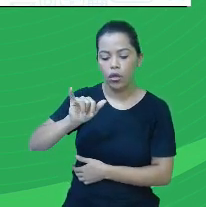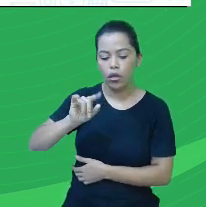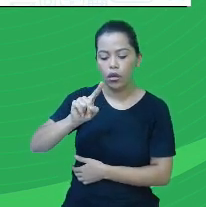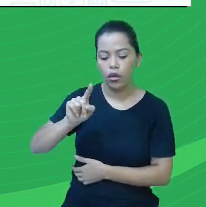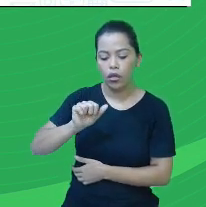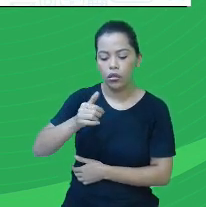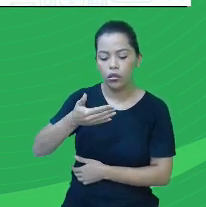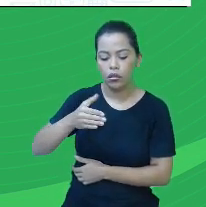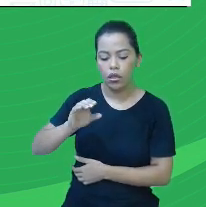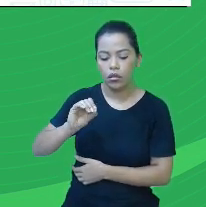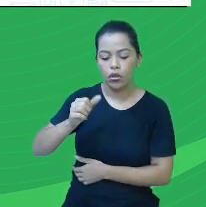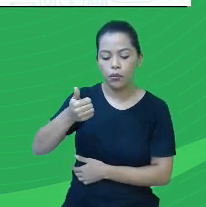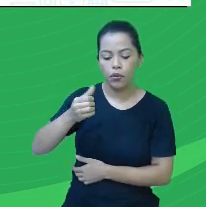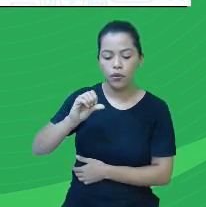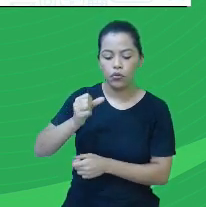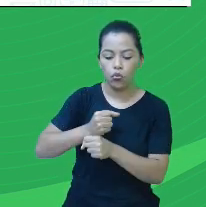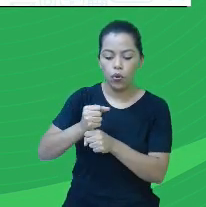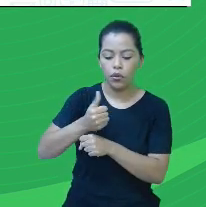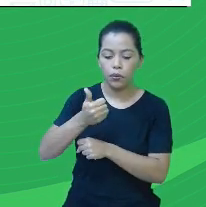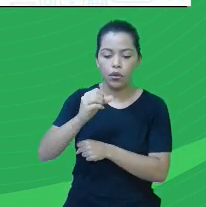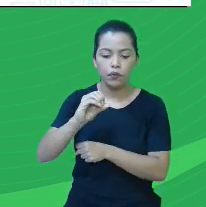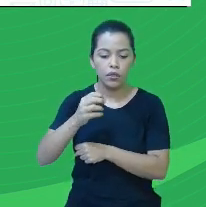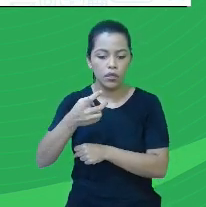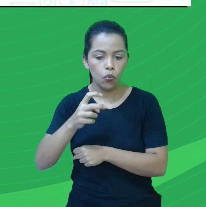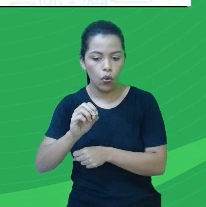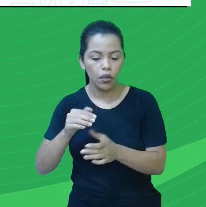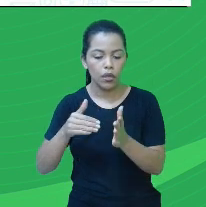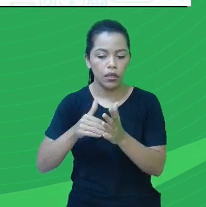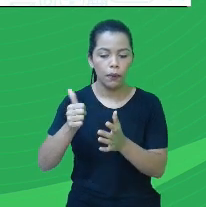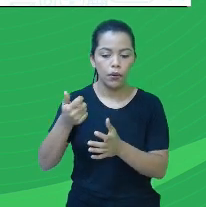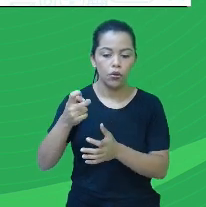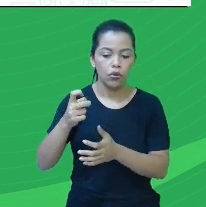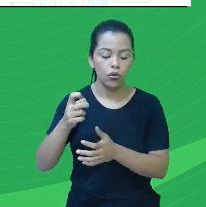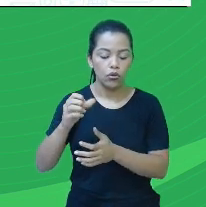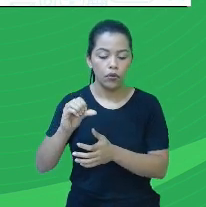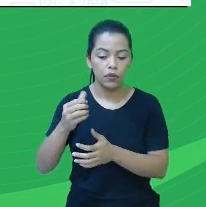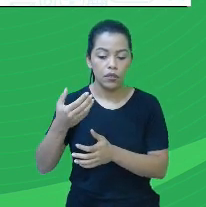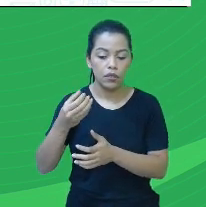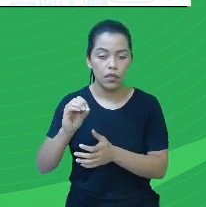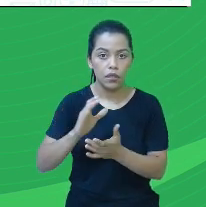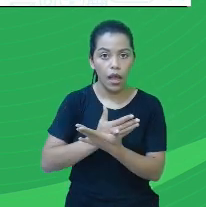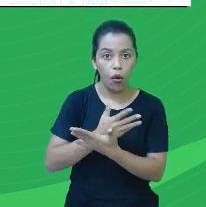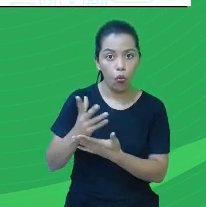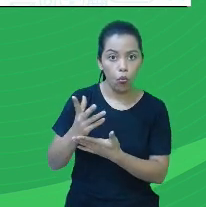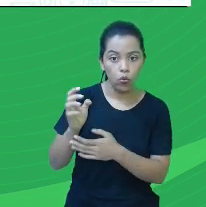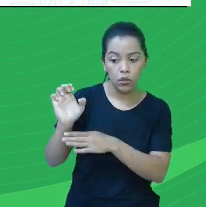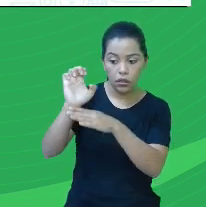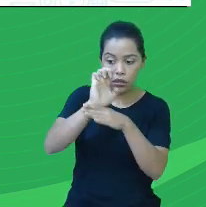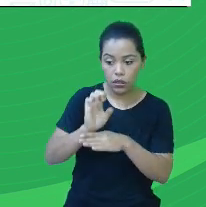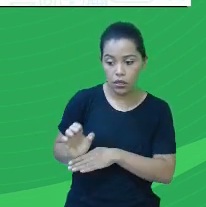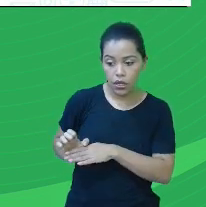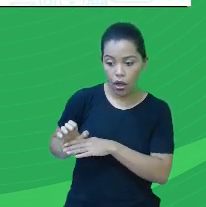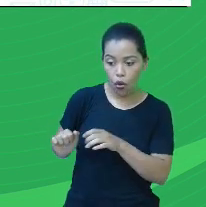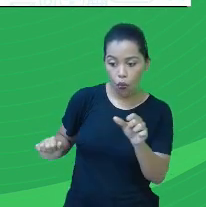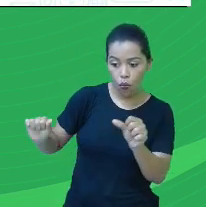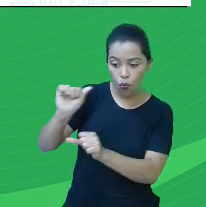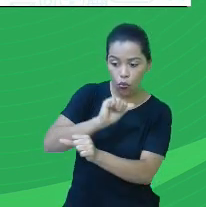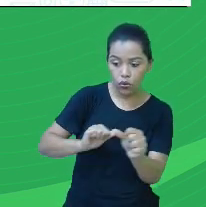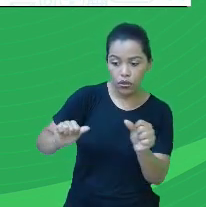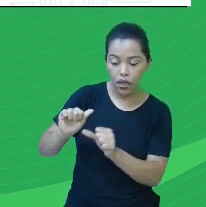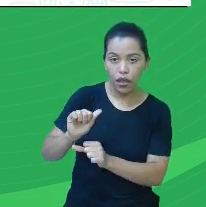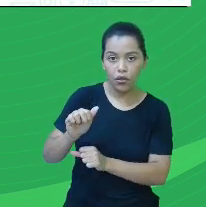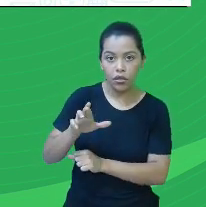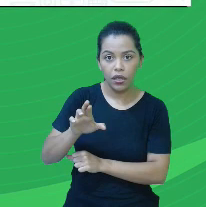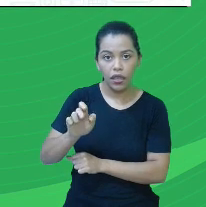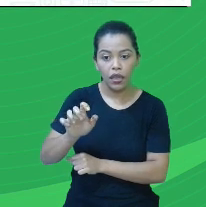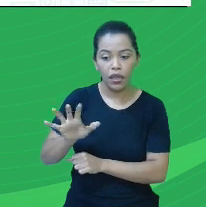e 1960, por sua vez, alguns estados eles mudaram de região. Por